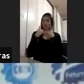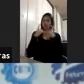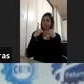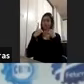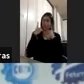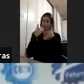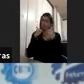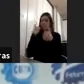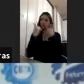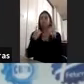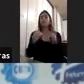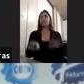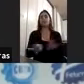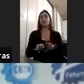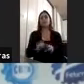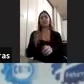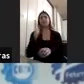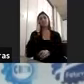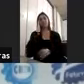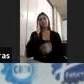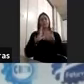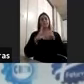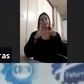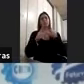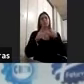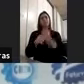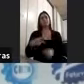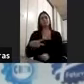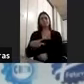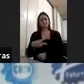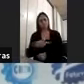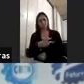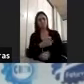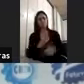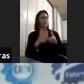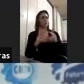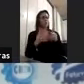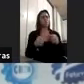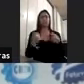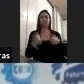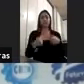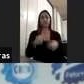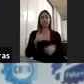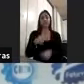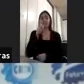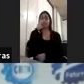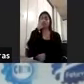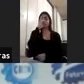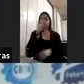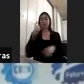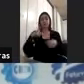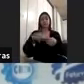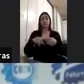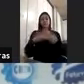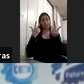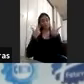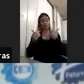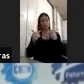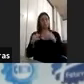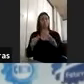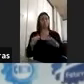apesar das operações, apesar de todas as cirurgias, dos procedimentos, é difícil de você retornar ao que era. E é importante que o trabalhador